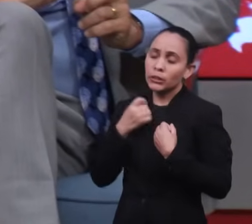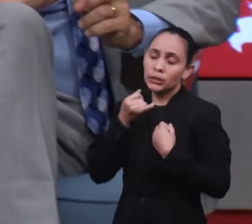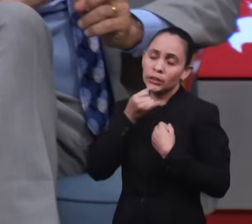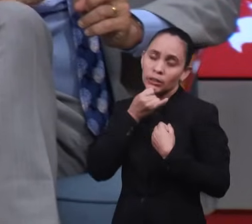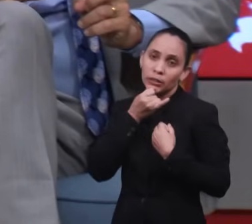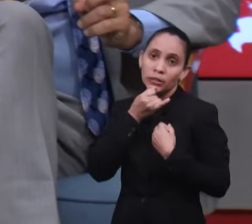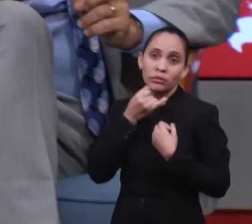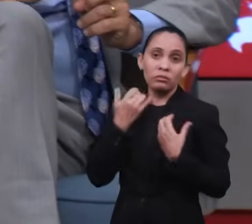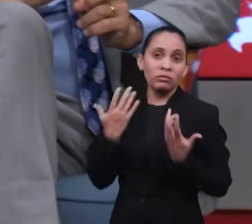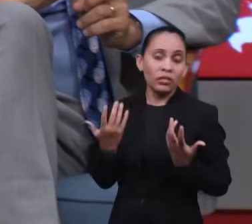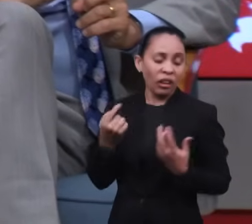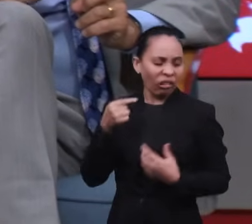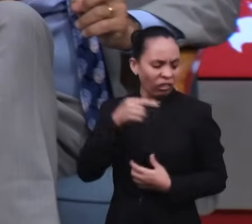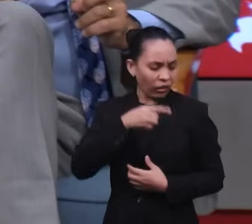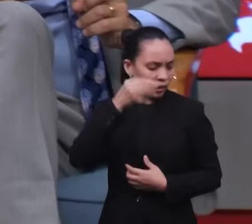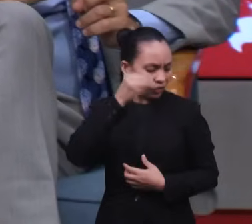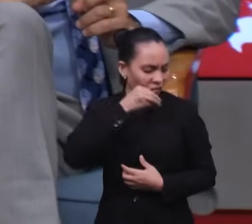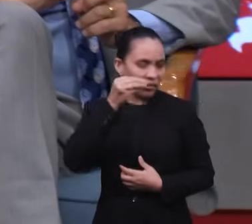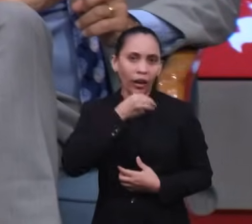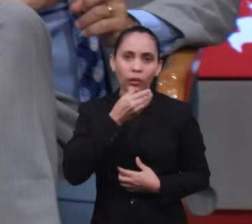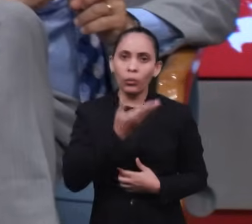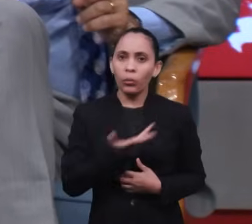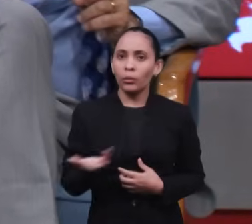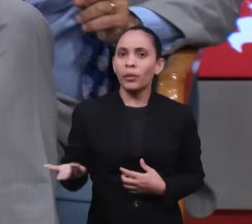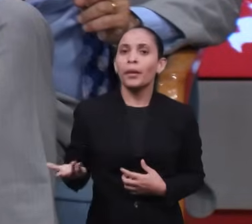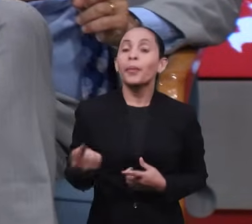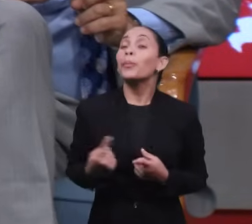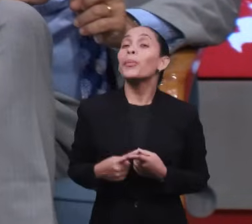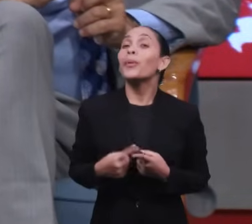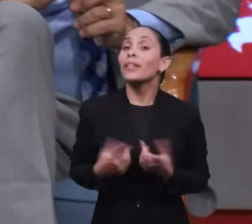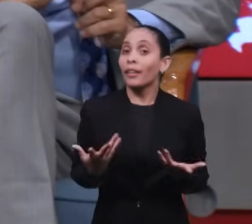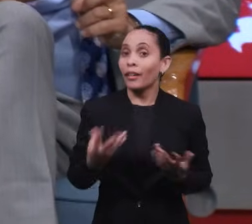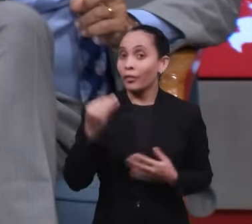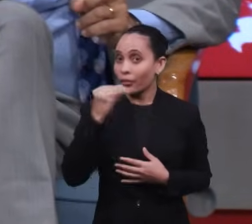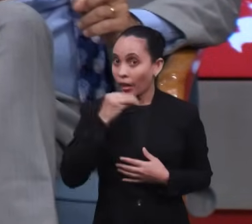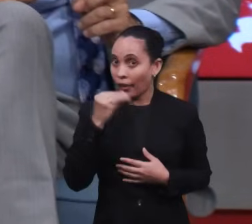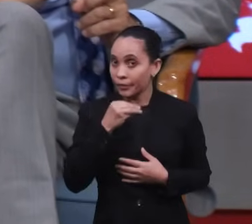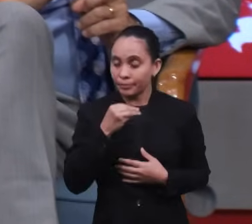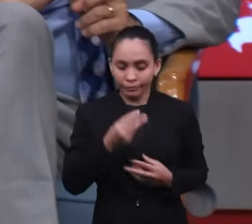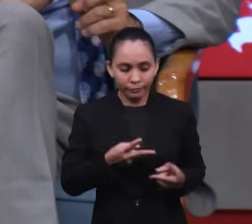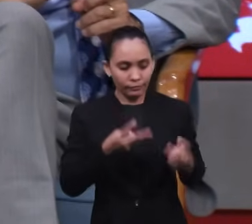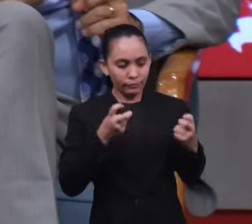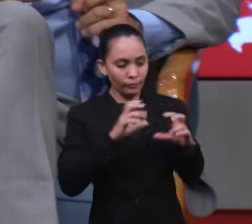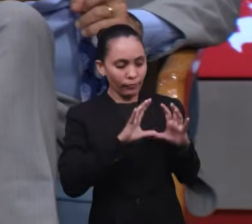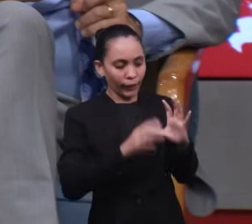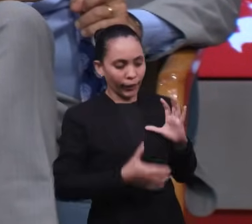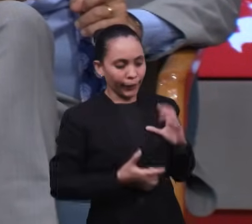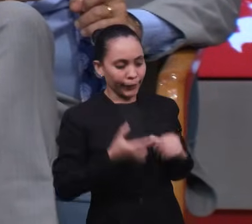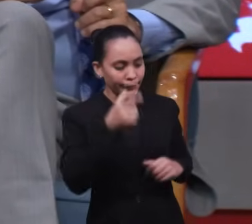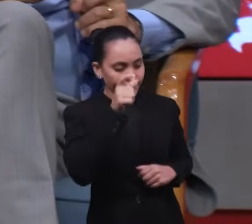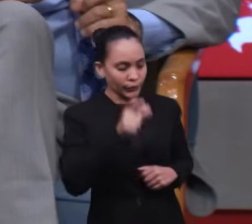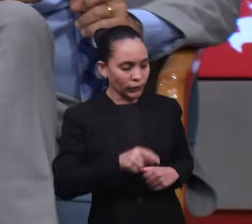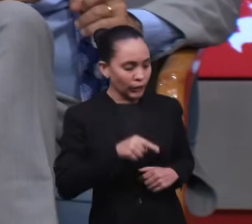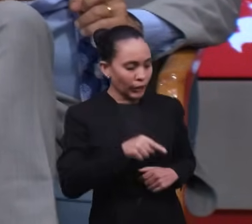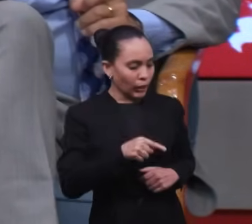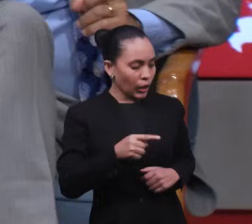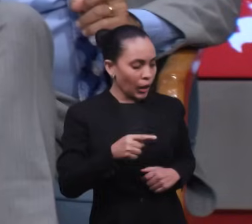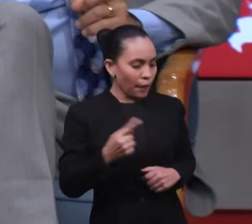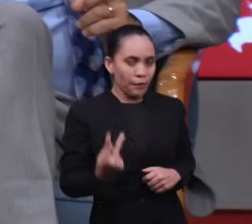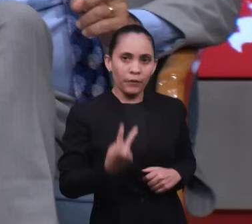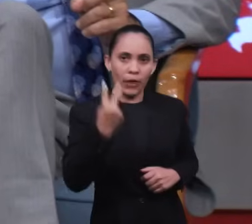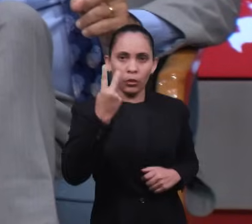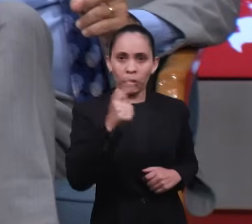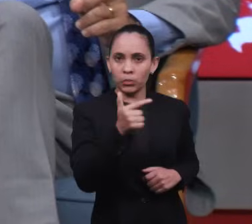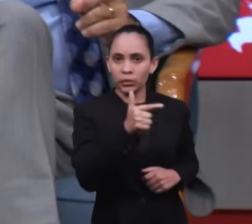Então, esse crente é fraco. Mas por que ele é fraco? Então, você vai observar que ele é fraco. Por quê? Porque